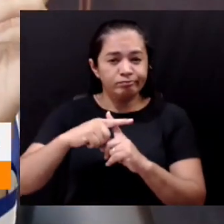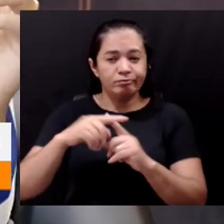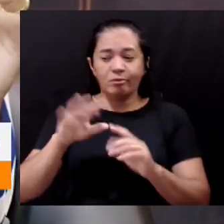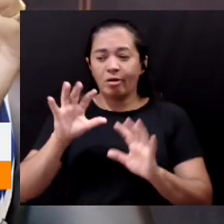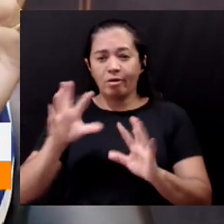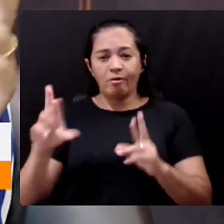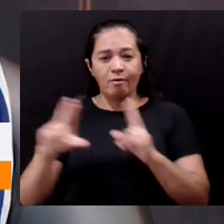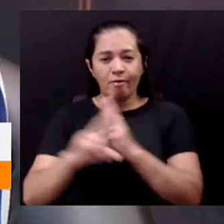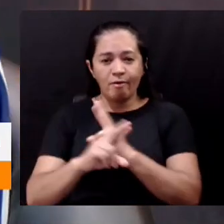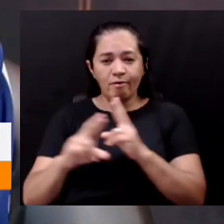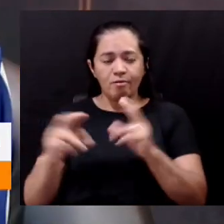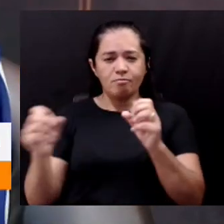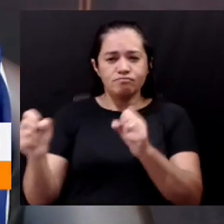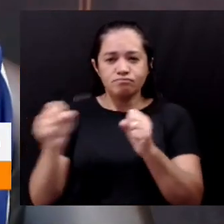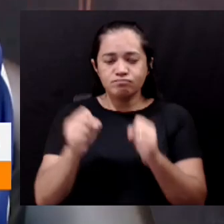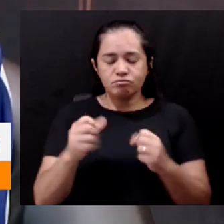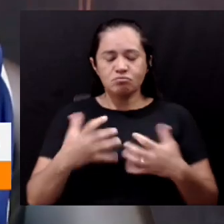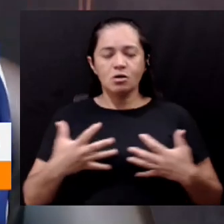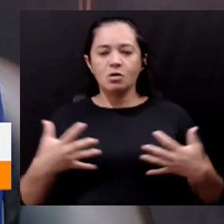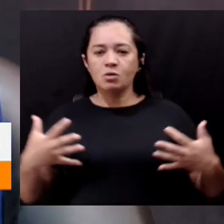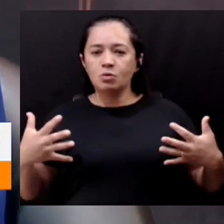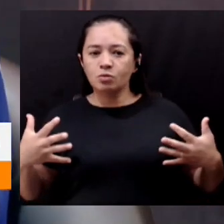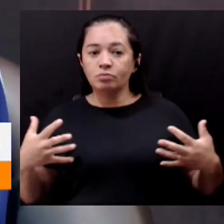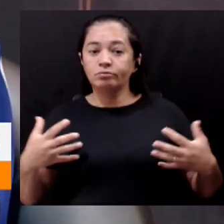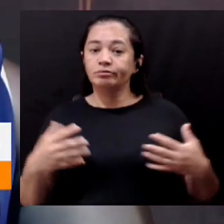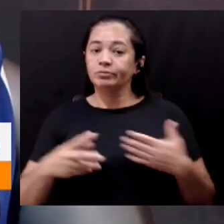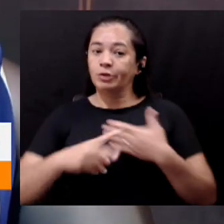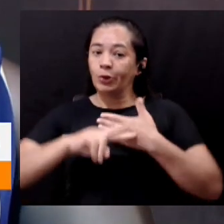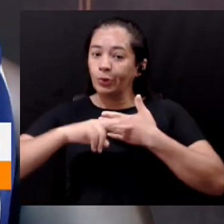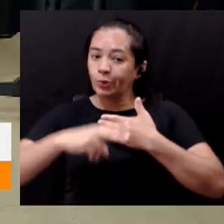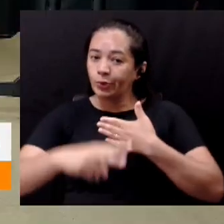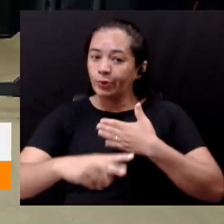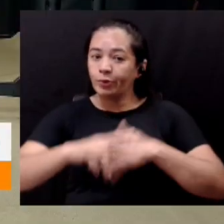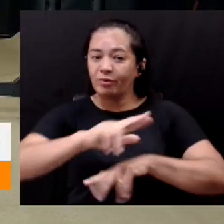ego inflado, né, elas acabam acontecendo aí em vários âmbitos.